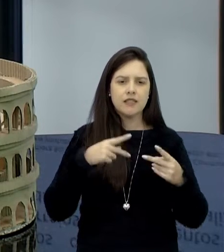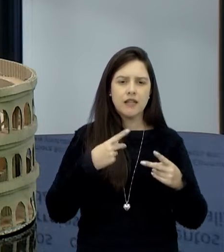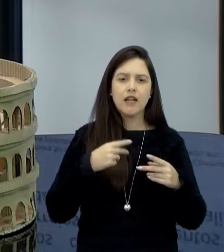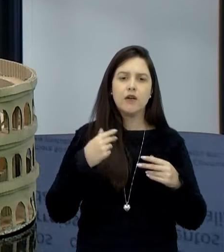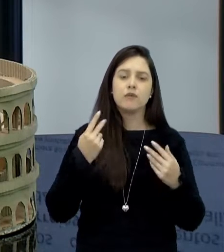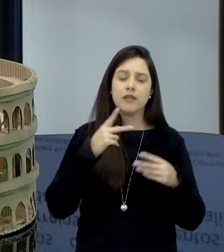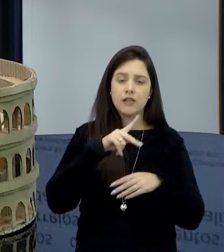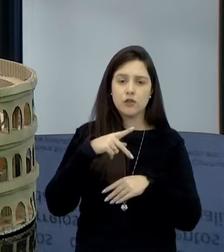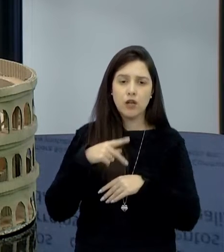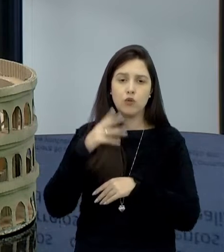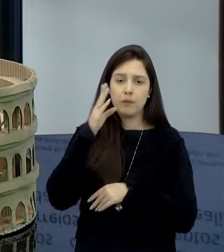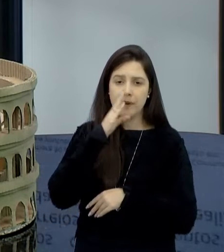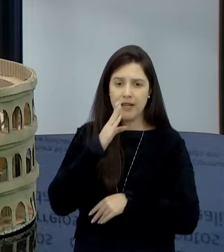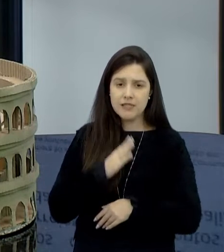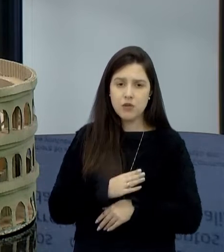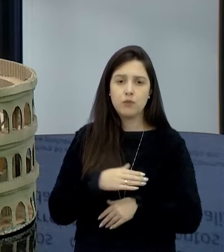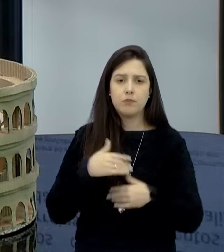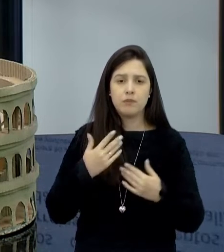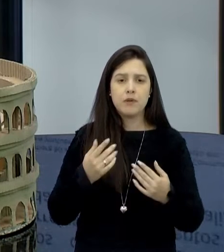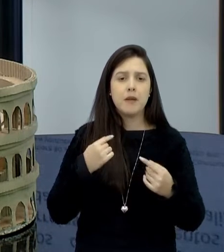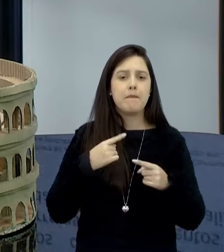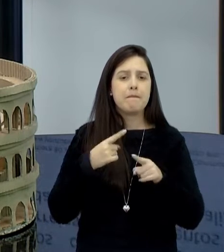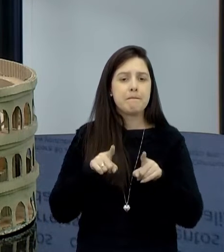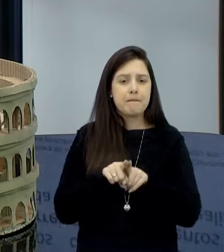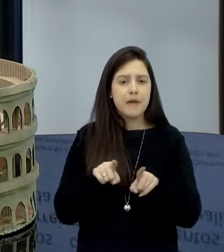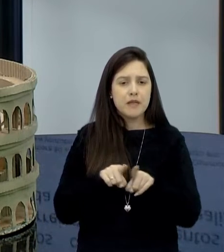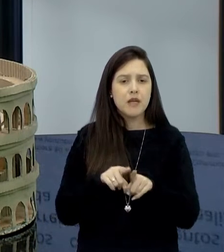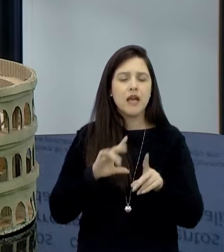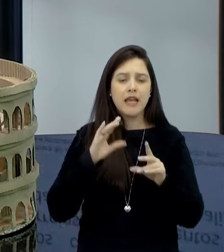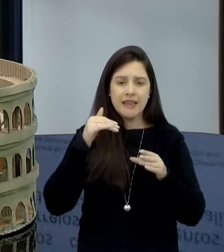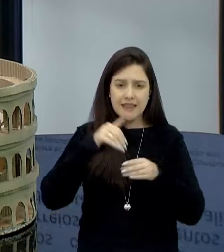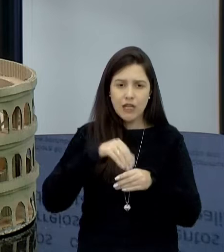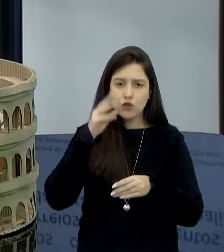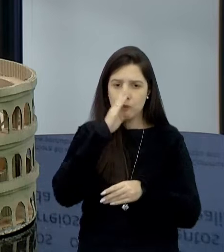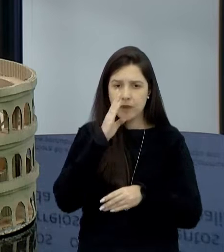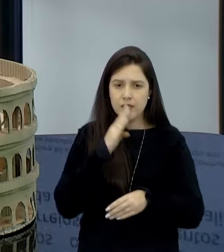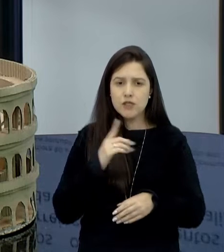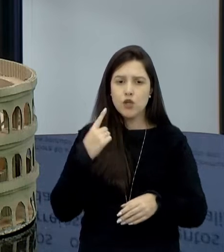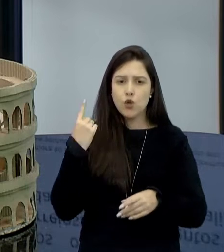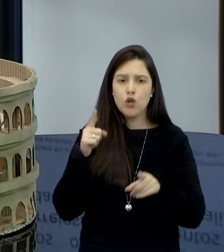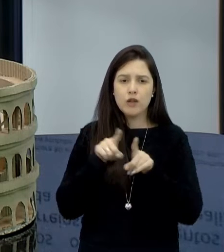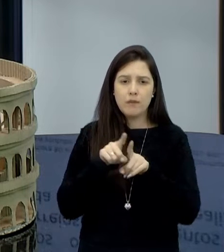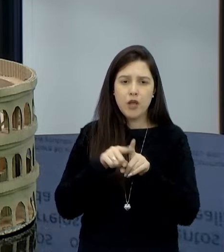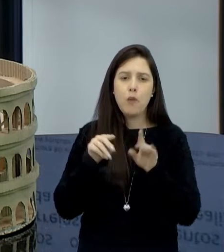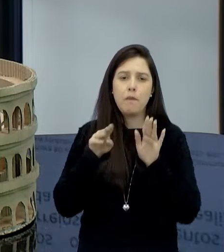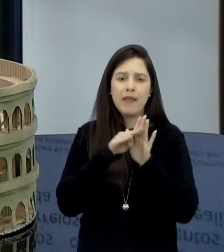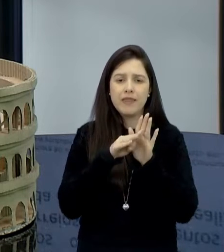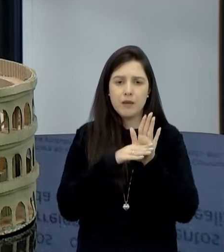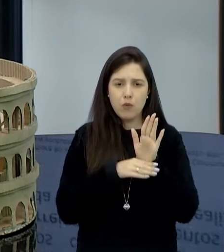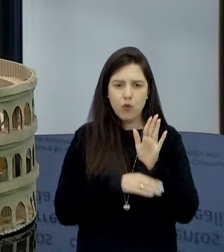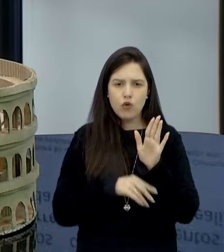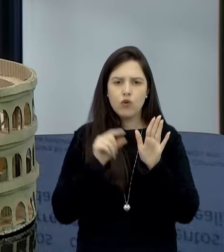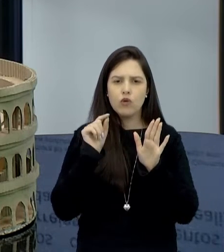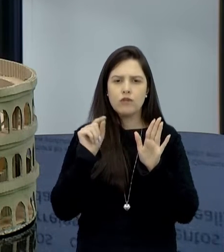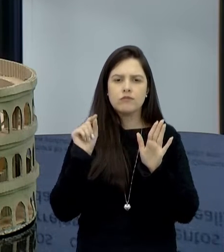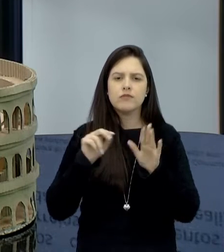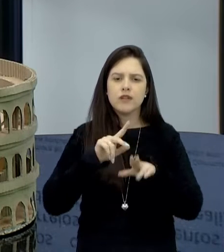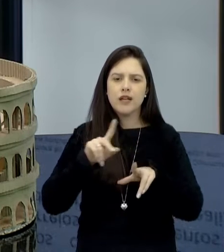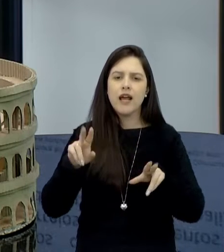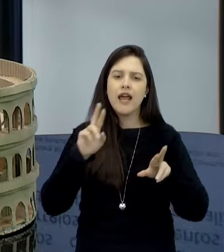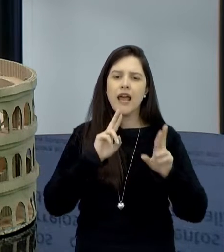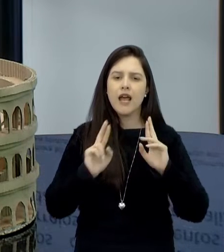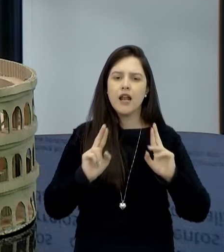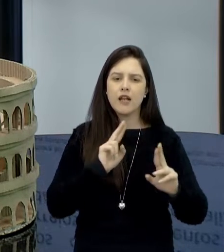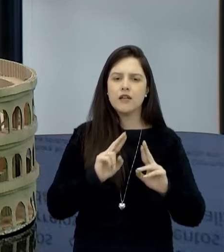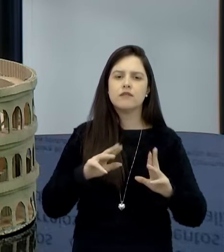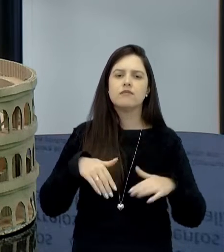nacional do Brasil, certo? Mas assim, dentro do Brasil também, nós temos alguns patrimônios que são de esfera internacional, que aí já